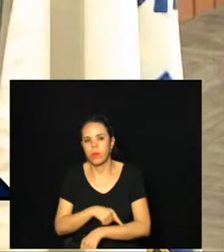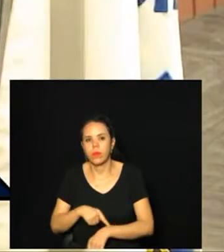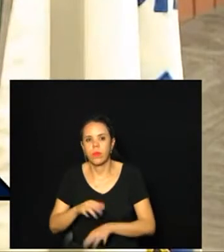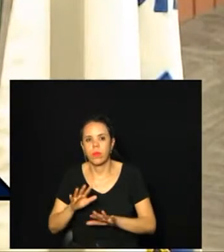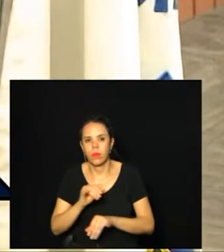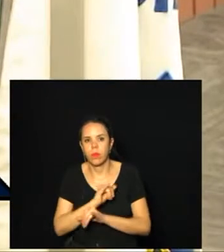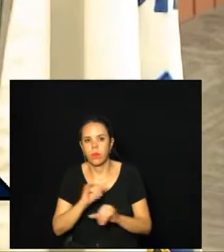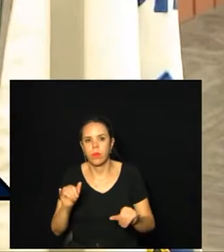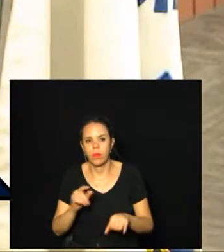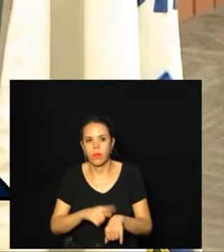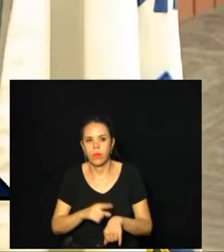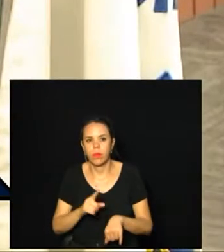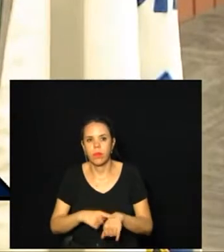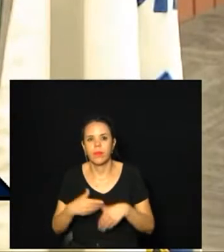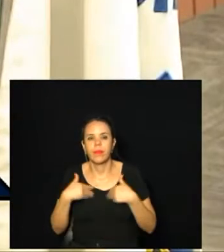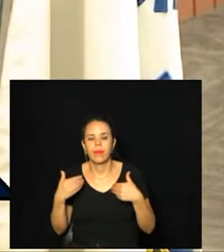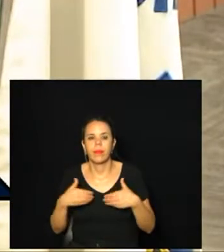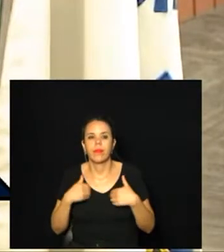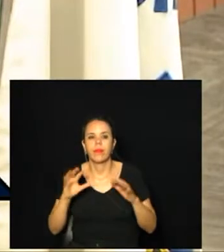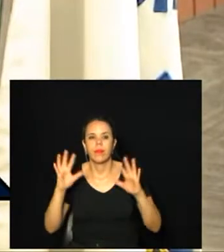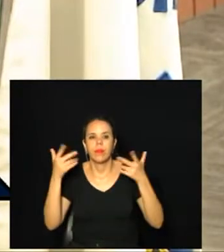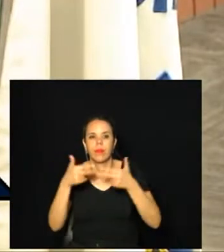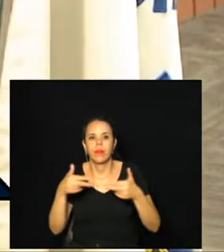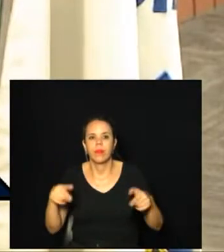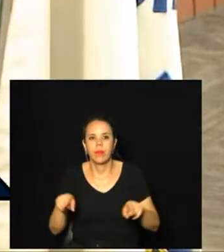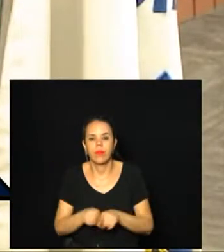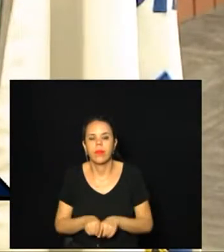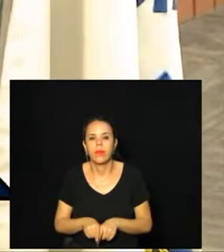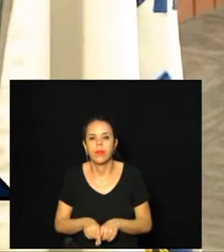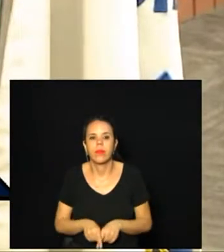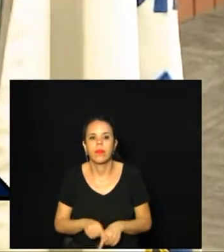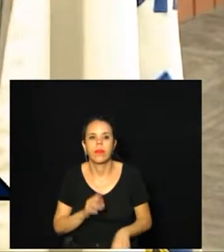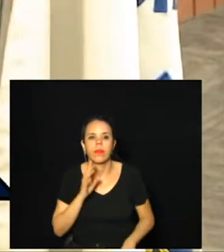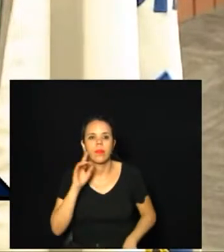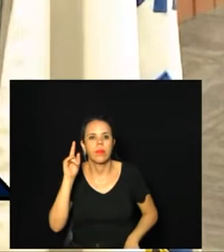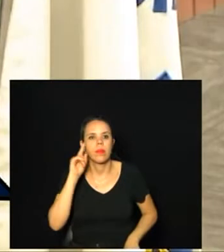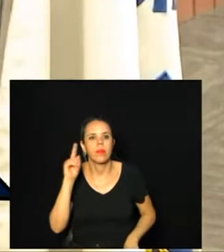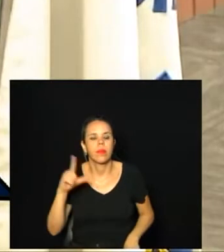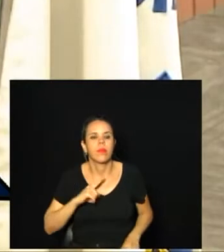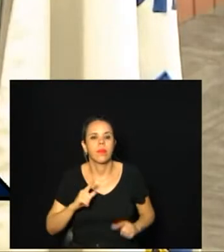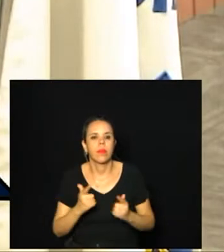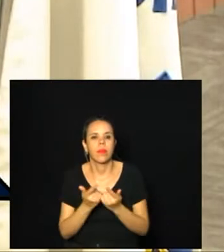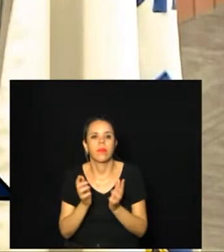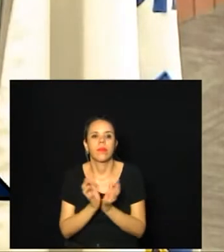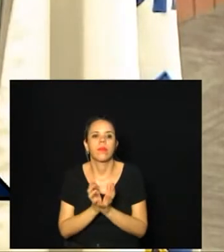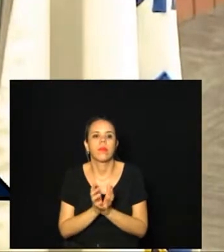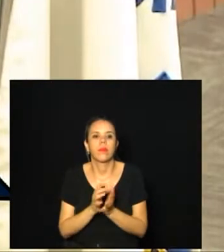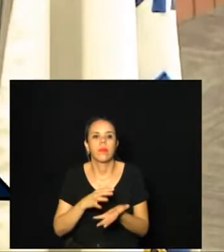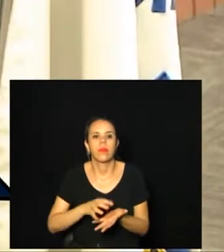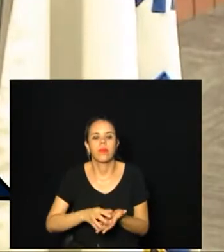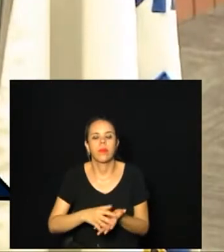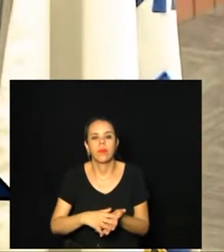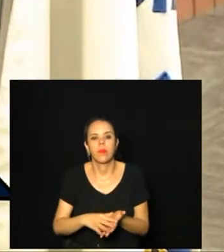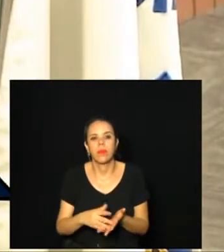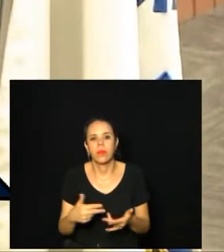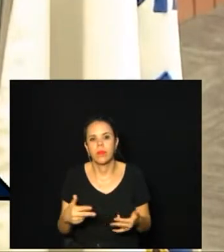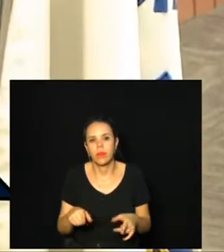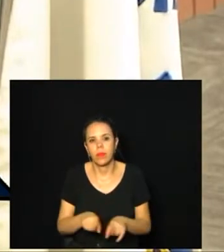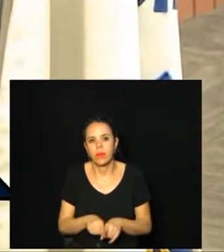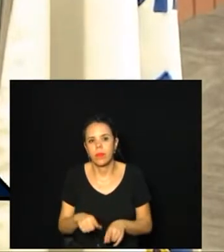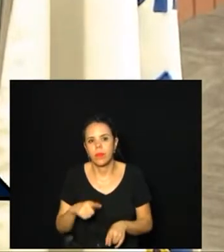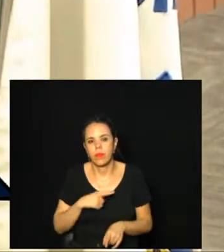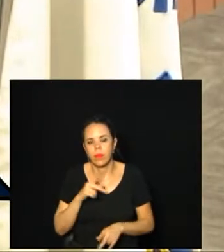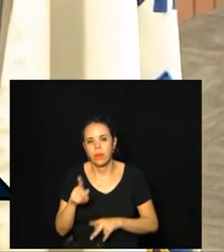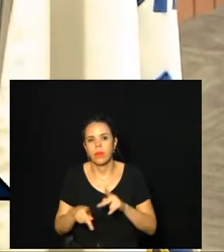dizer que é um momento de alegria, onde acontece várias situações nesse dia, tem um grupo de samba, de pagode, tem